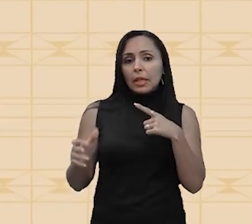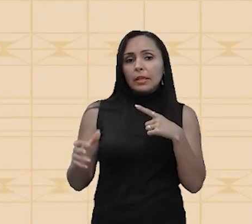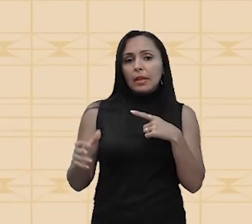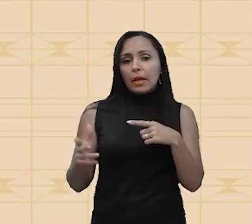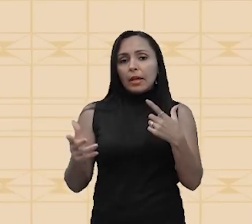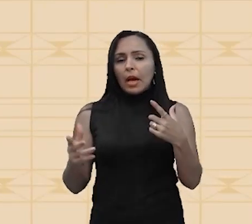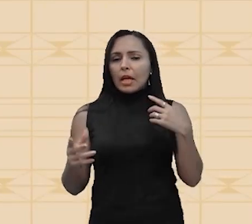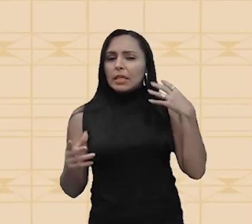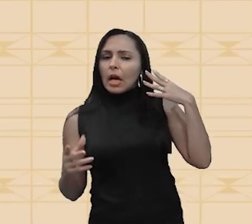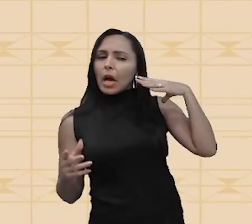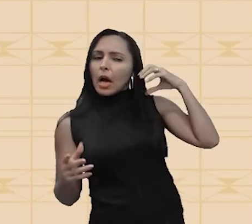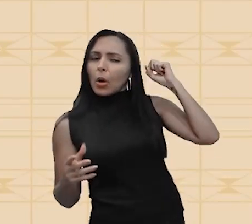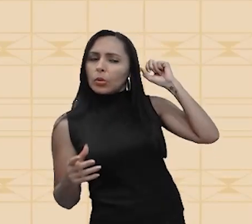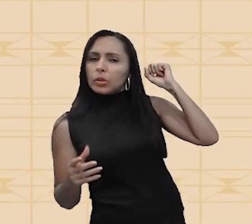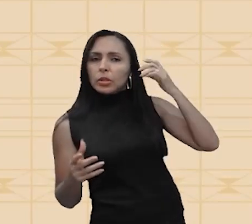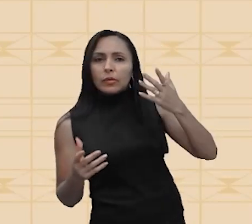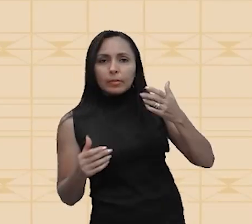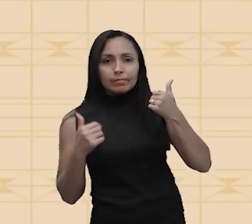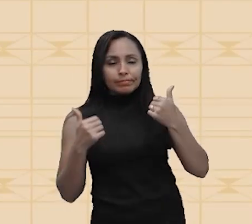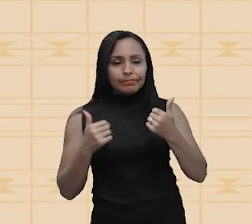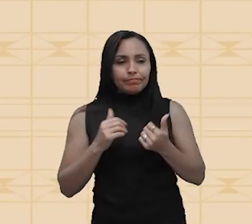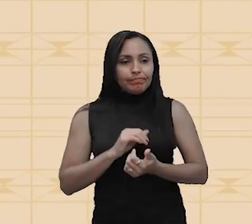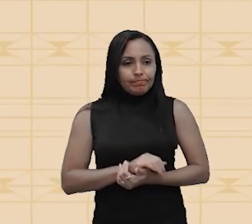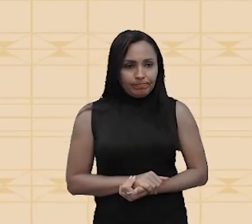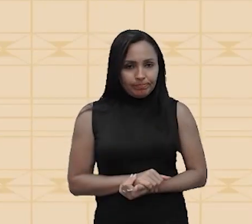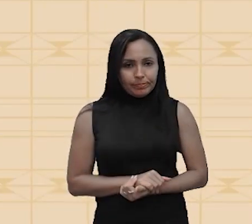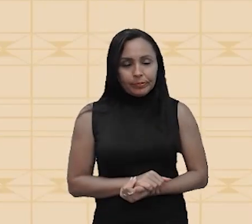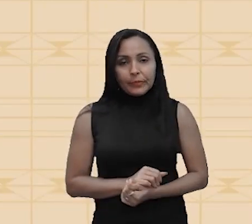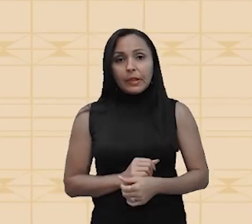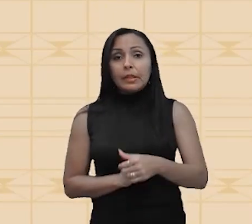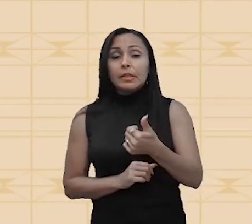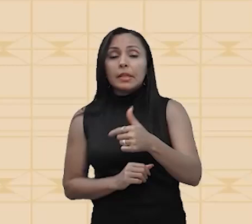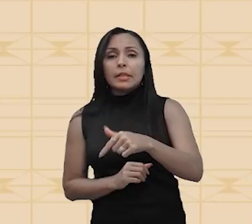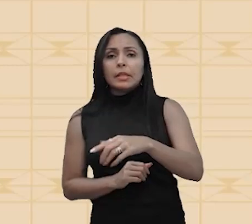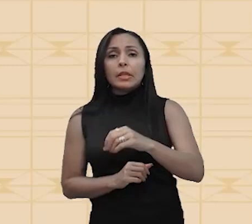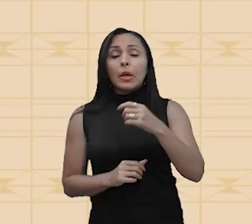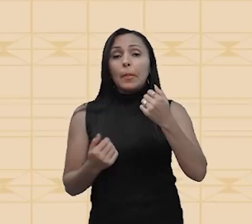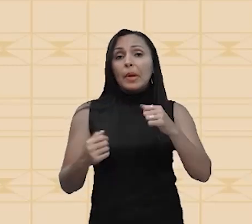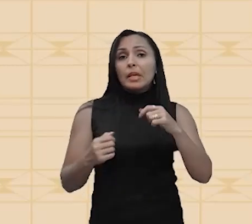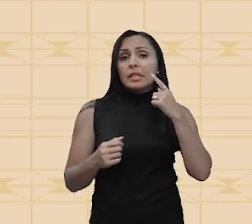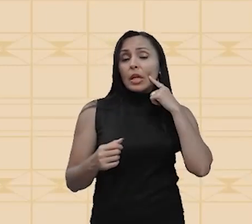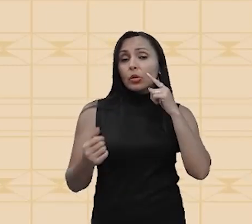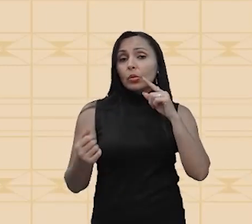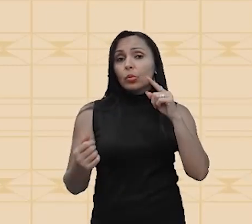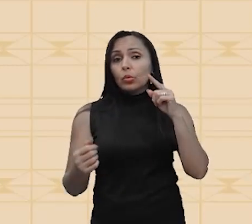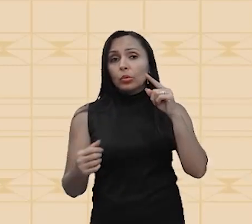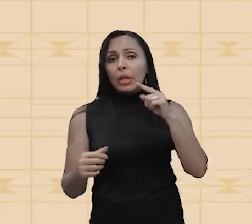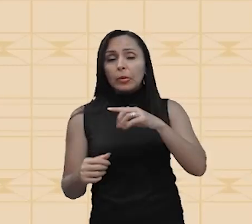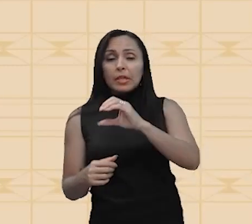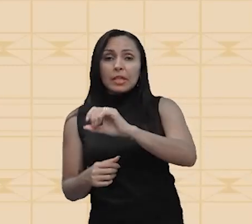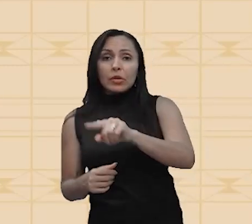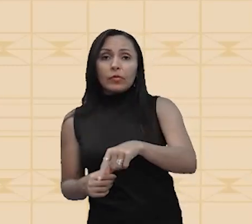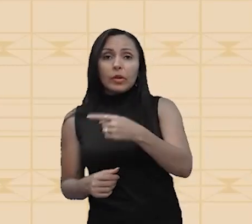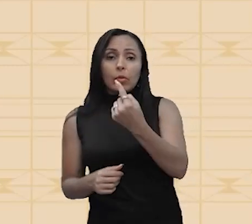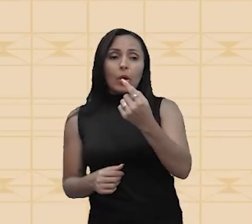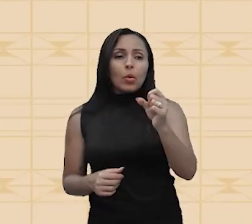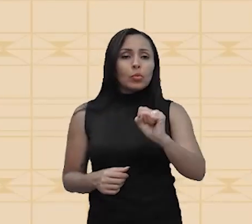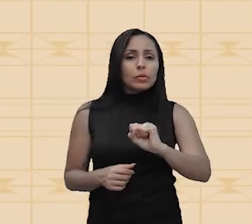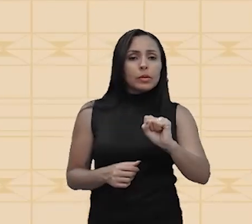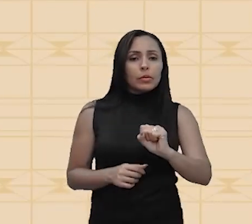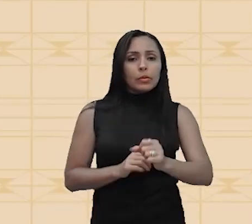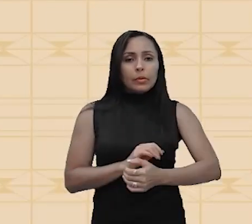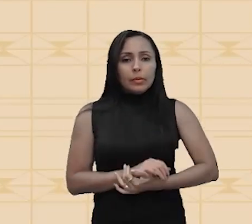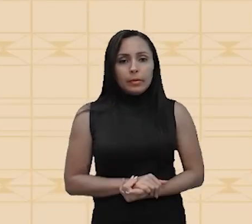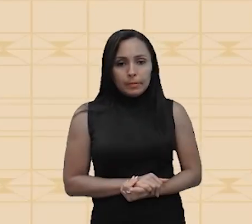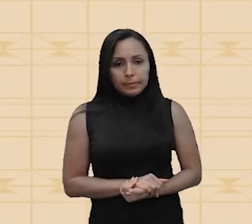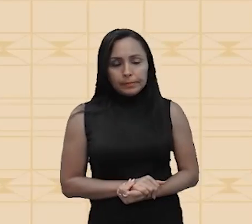auditiva, belezinha? Bom, mas aí esse 170 precisa ainda do tempo, que geralmente é 0,1 segundo, por isso que eu coloquei